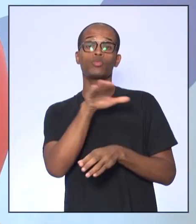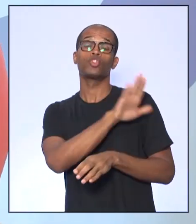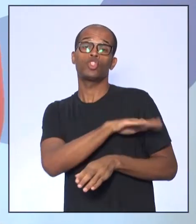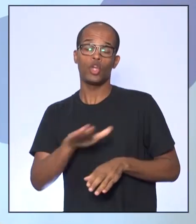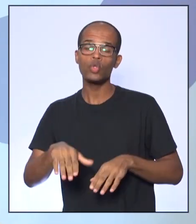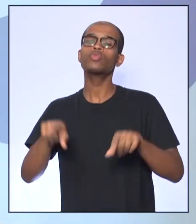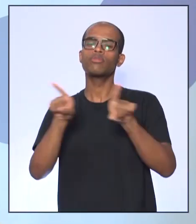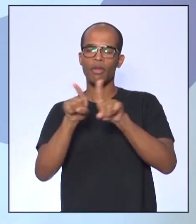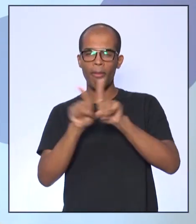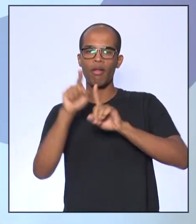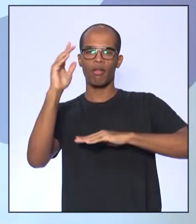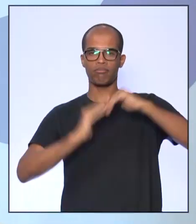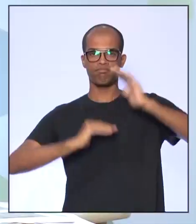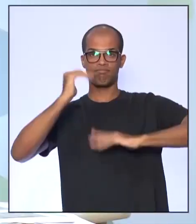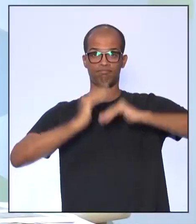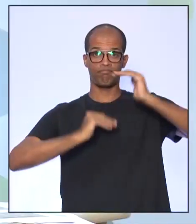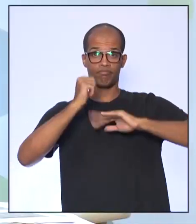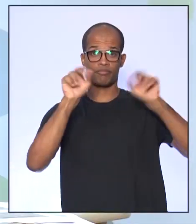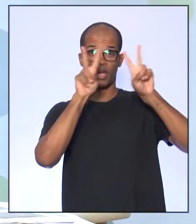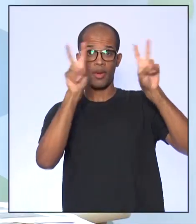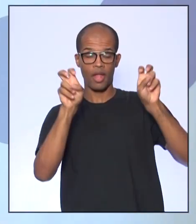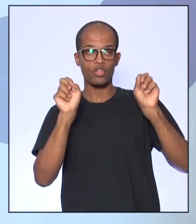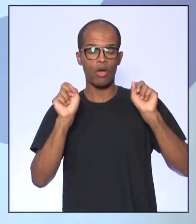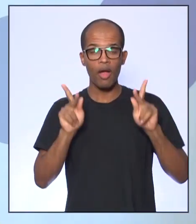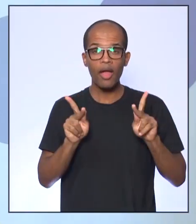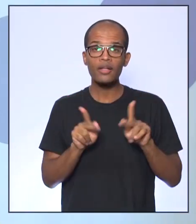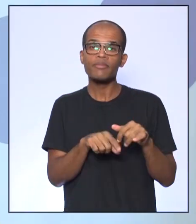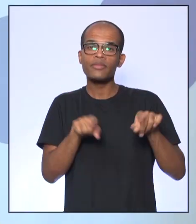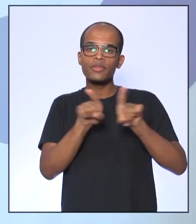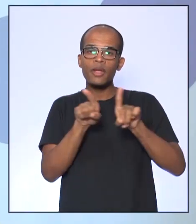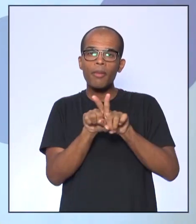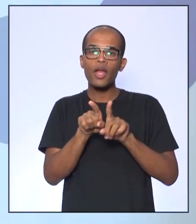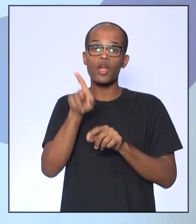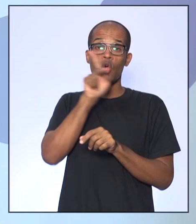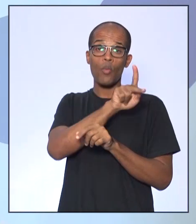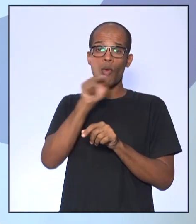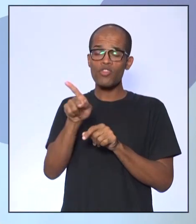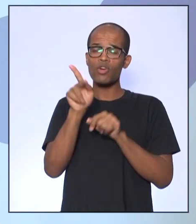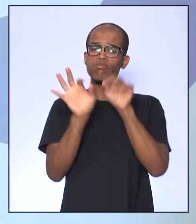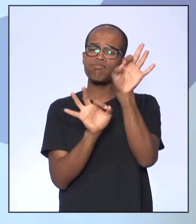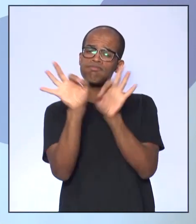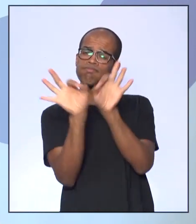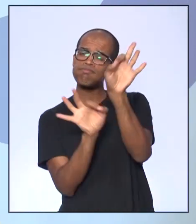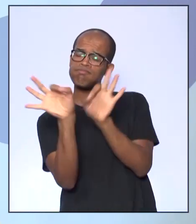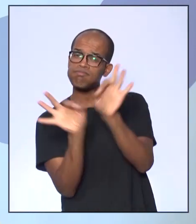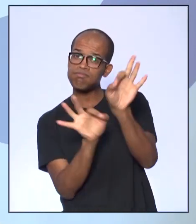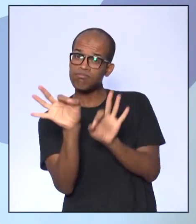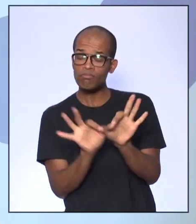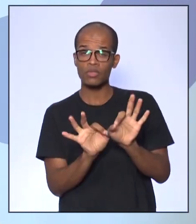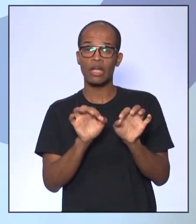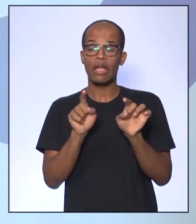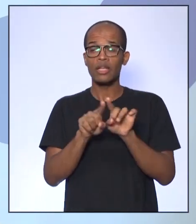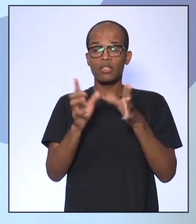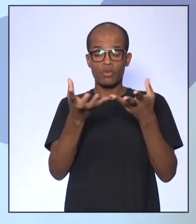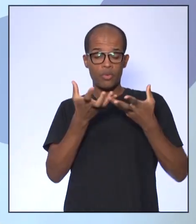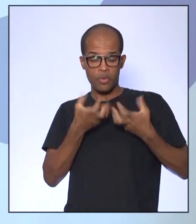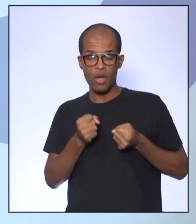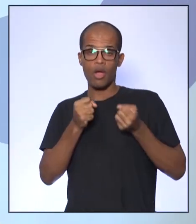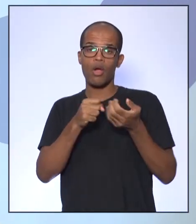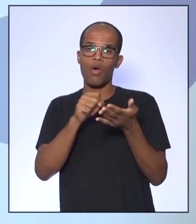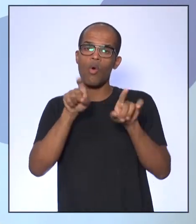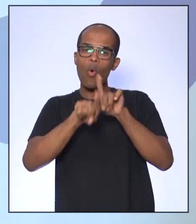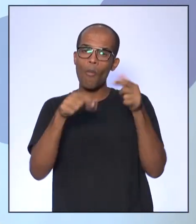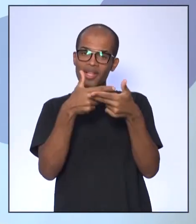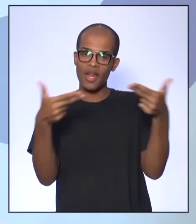tema habilidades, né? Isto. Então, além do professor também se organizar, o aluno também recebeu lá o material dele. Quem